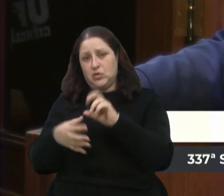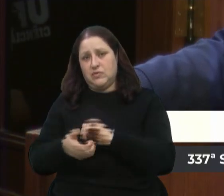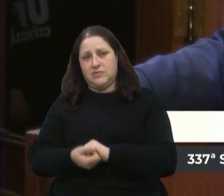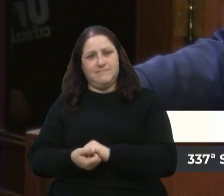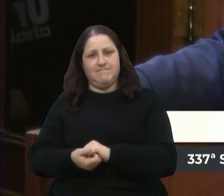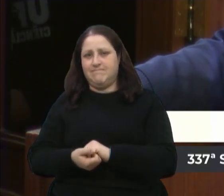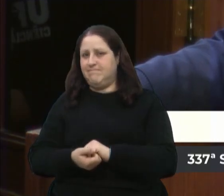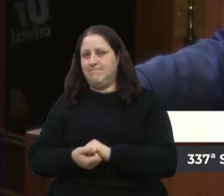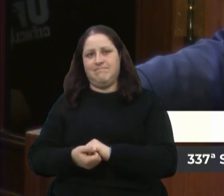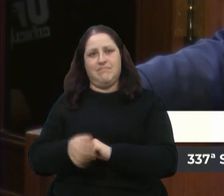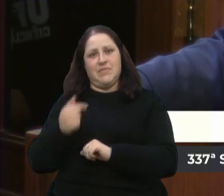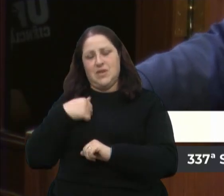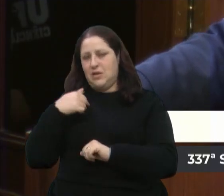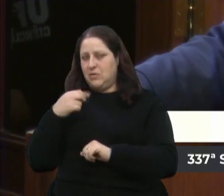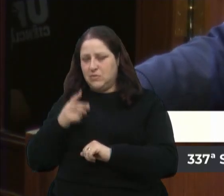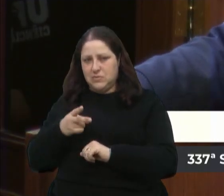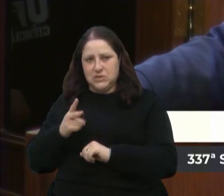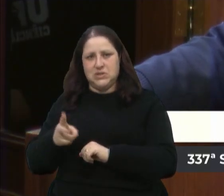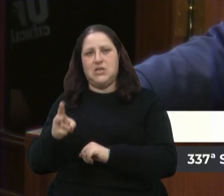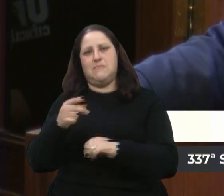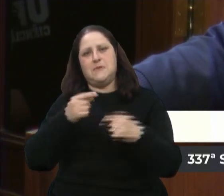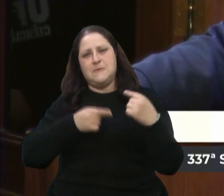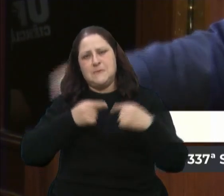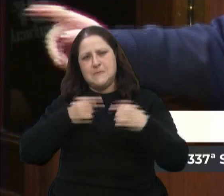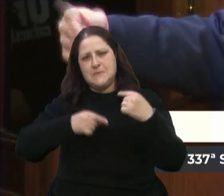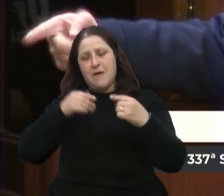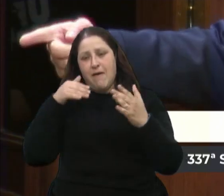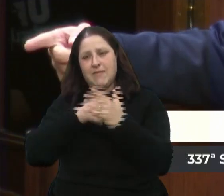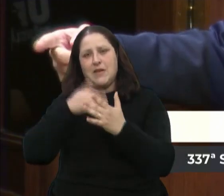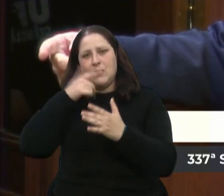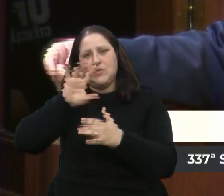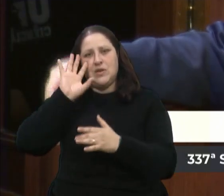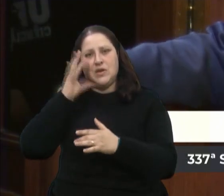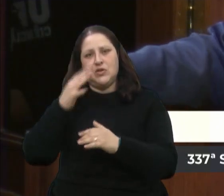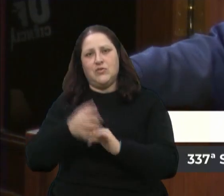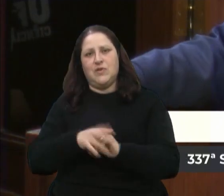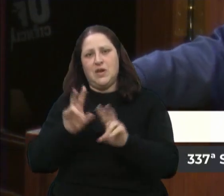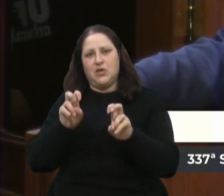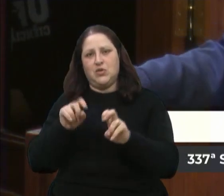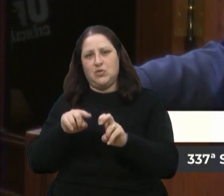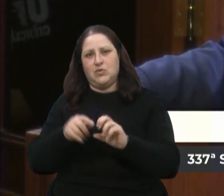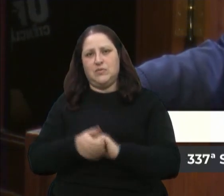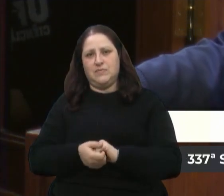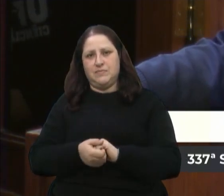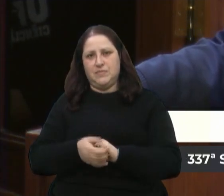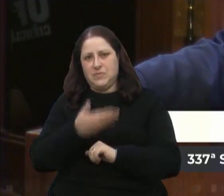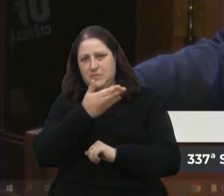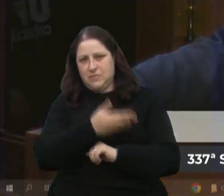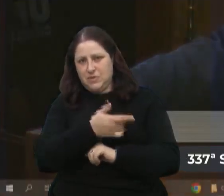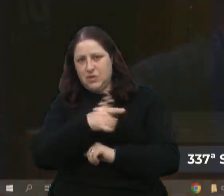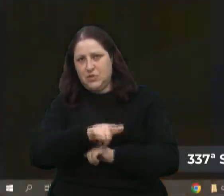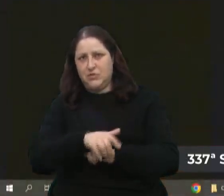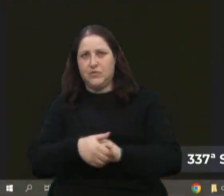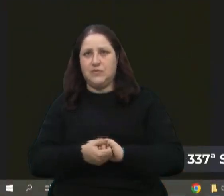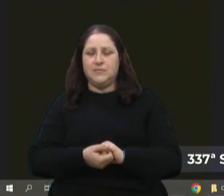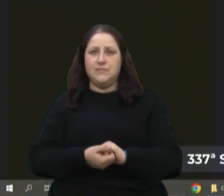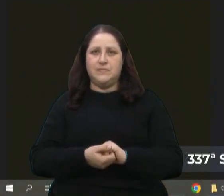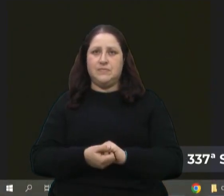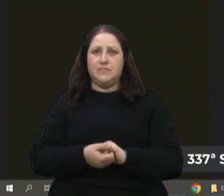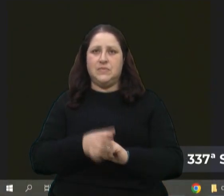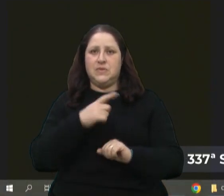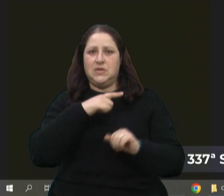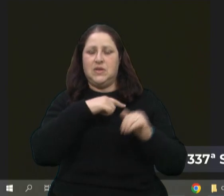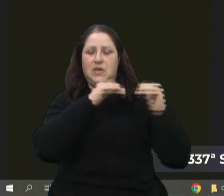descansar enquanto a gente não resolver esse assunto aí. Tem outras imagens? Olha aí. Então, já tem